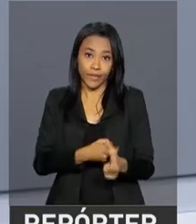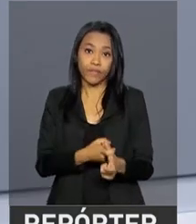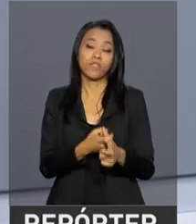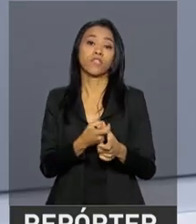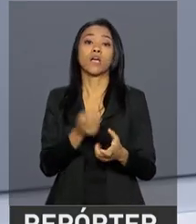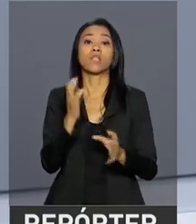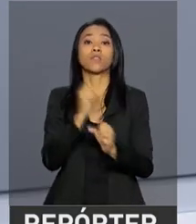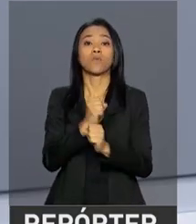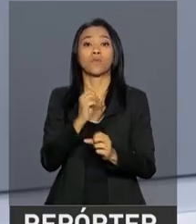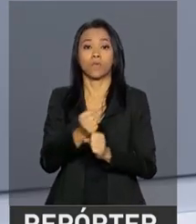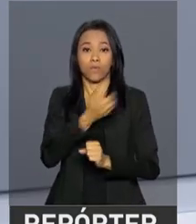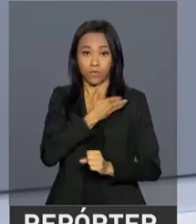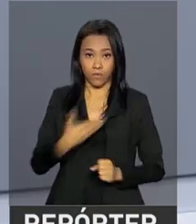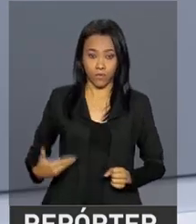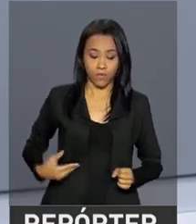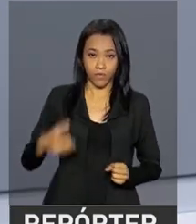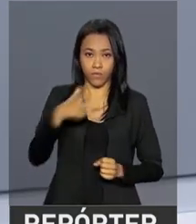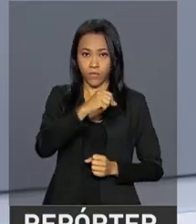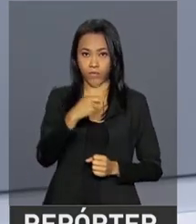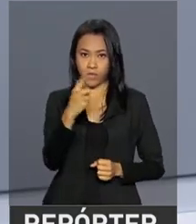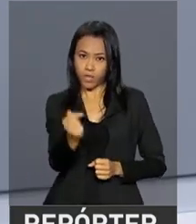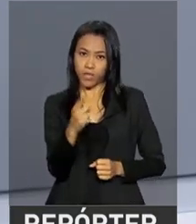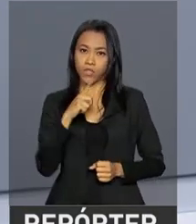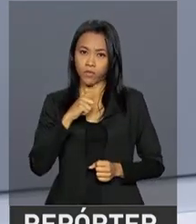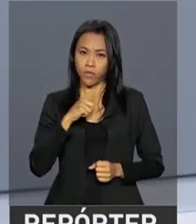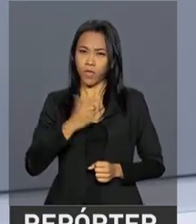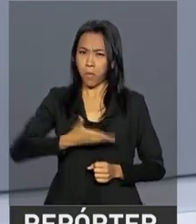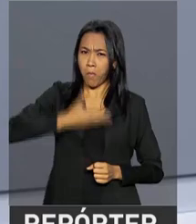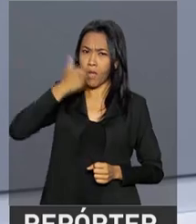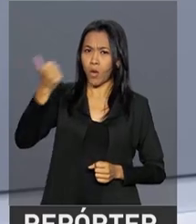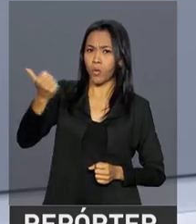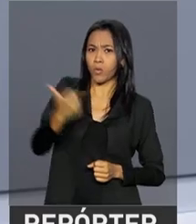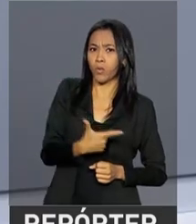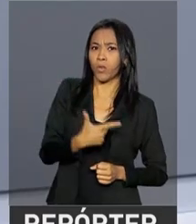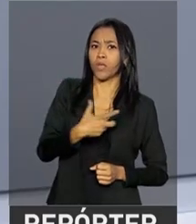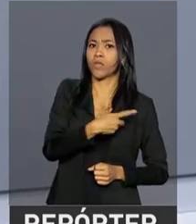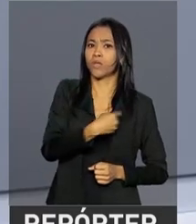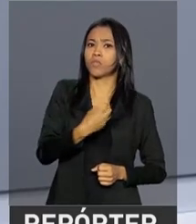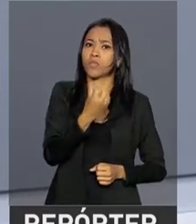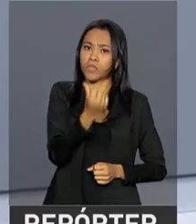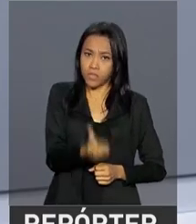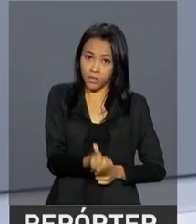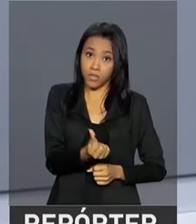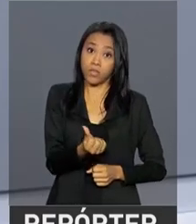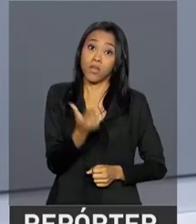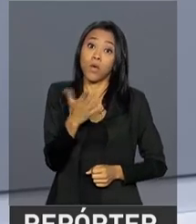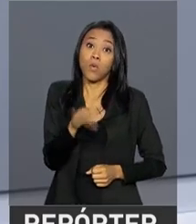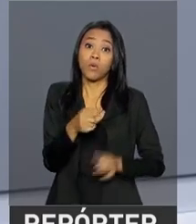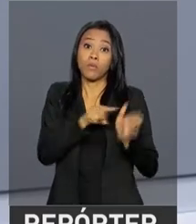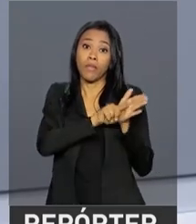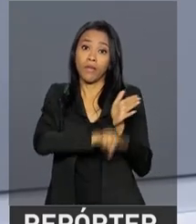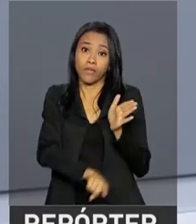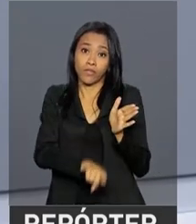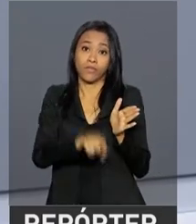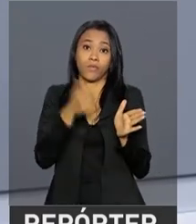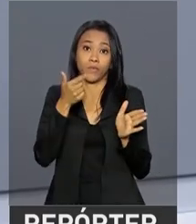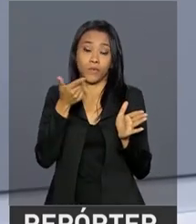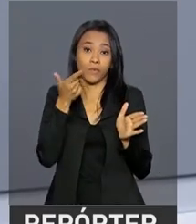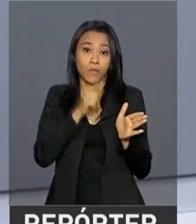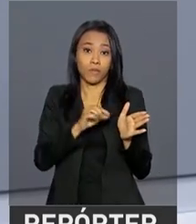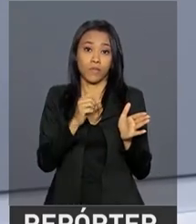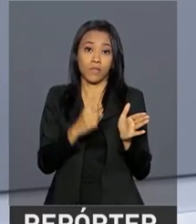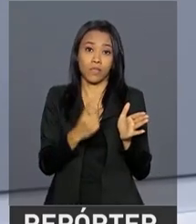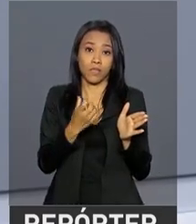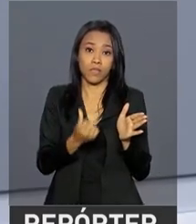em 2017 tiveram um resultado melhor do que em 2016, quando o saldo negativo atingiu R$